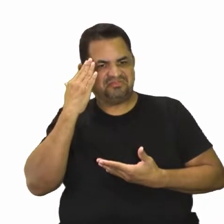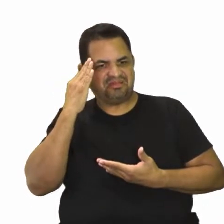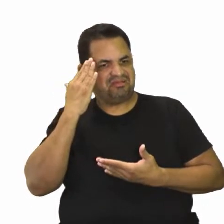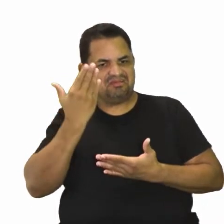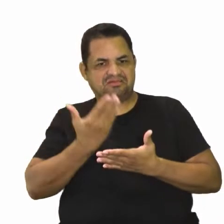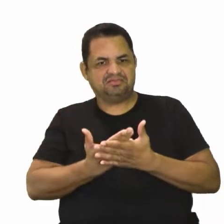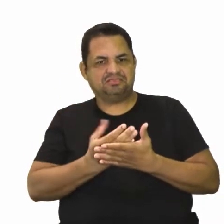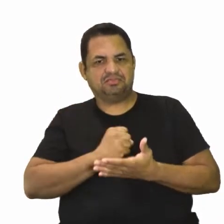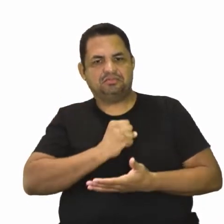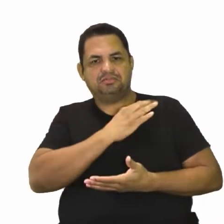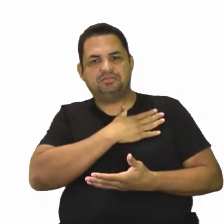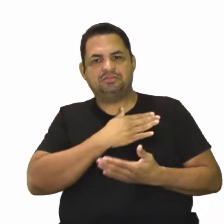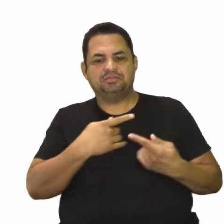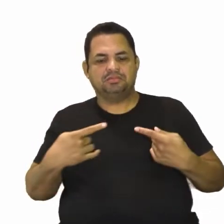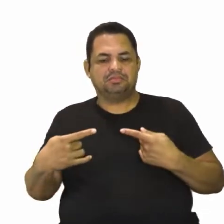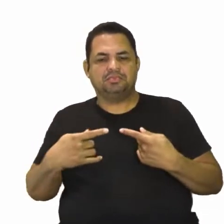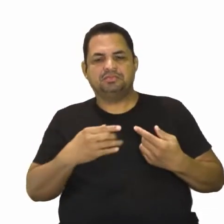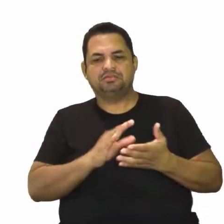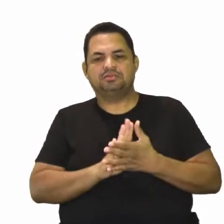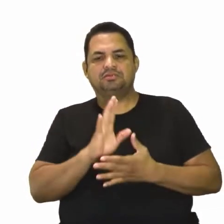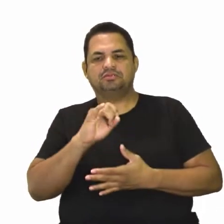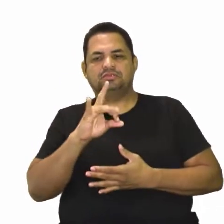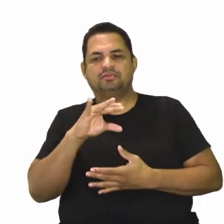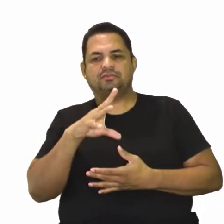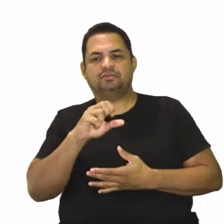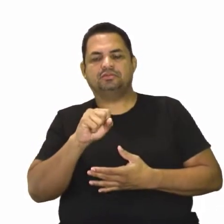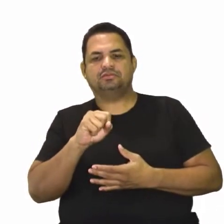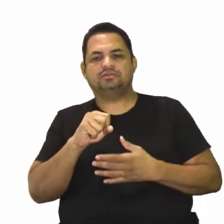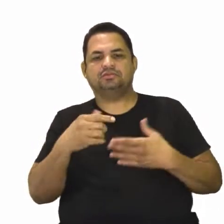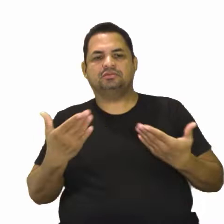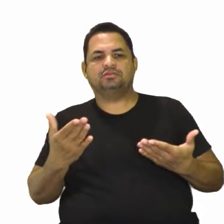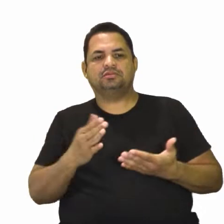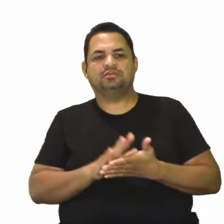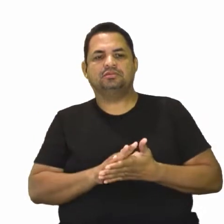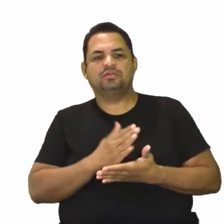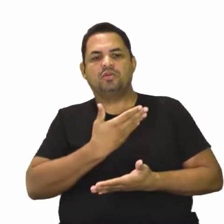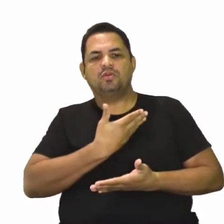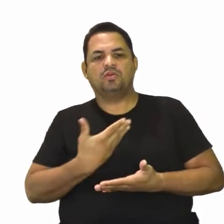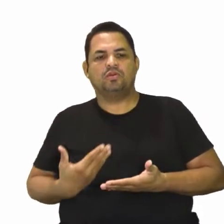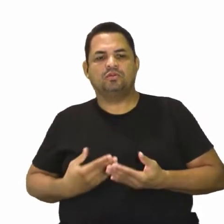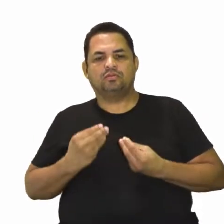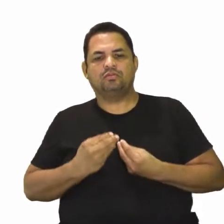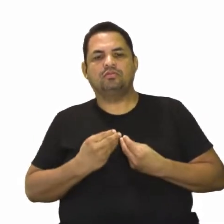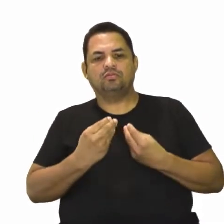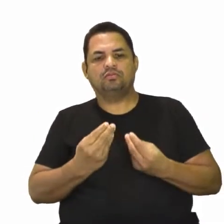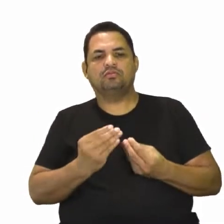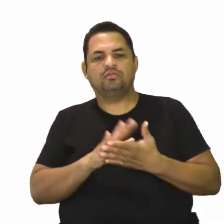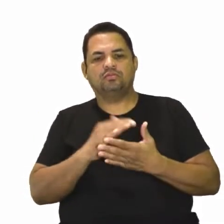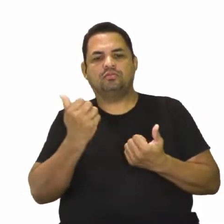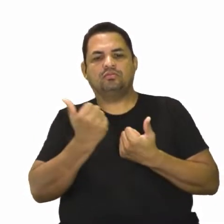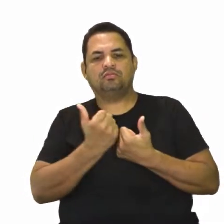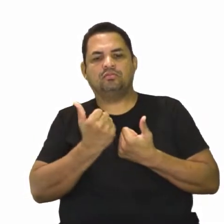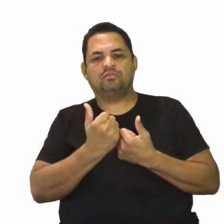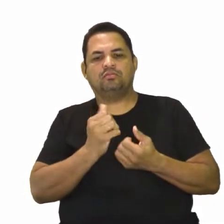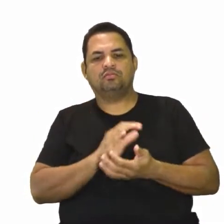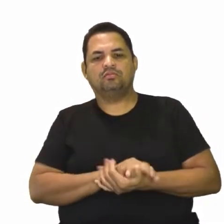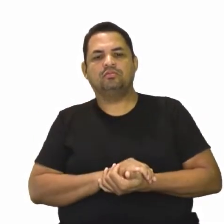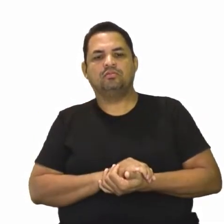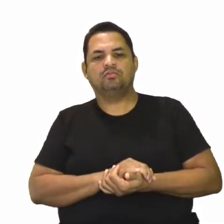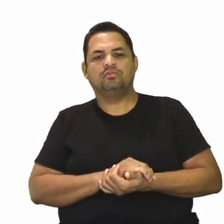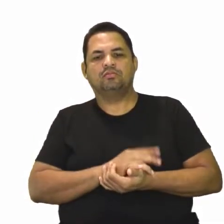dos militares em relação aos civis. O governo foi passado ao